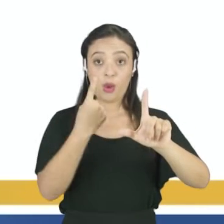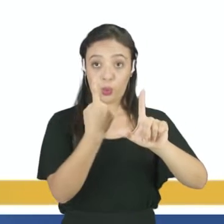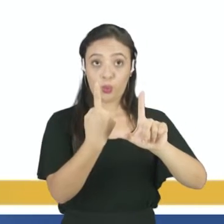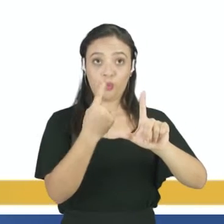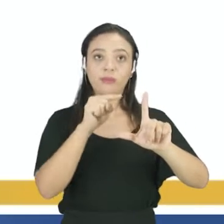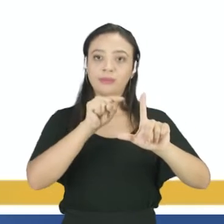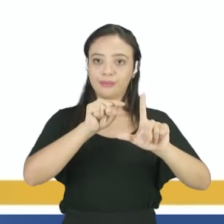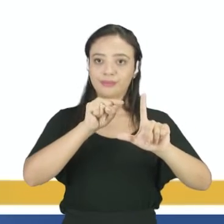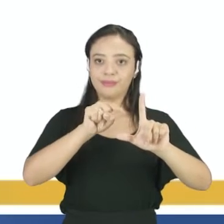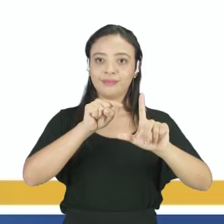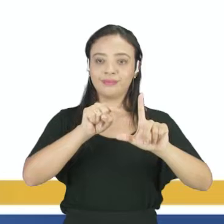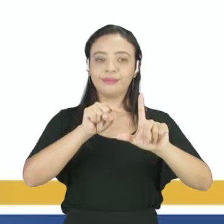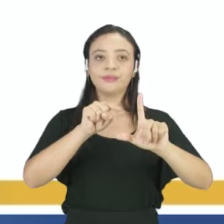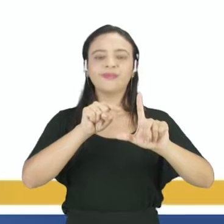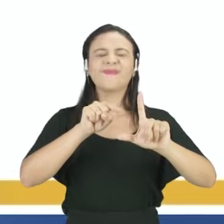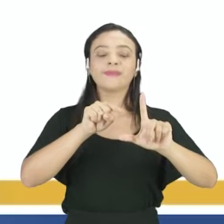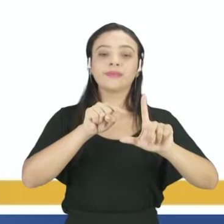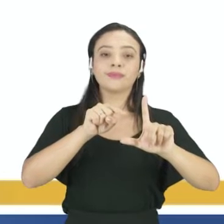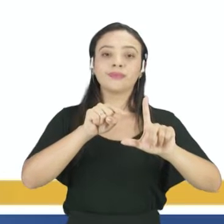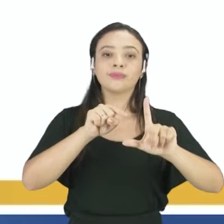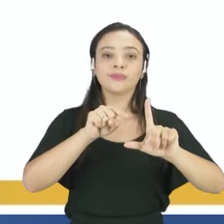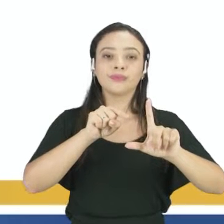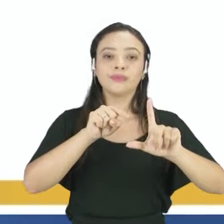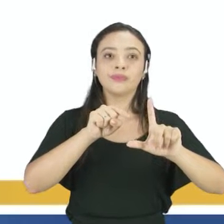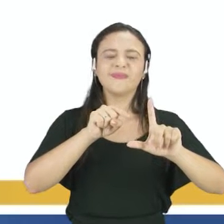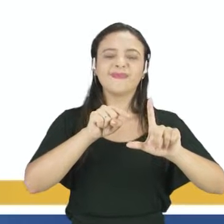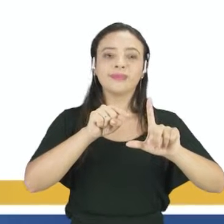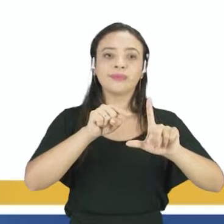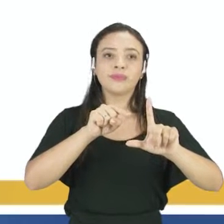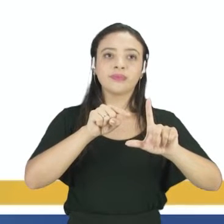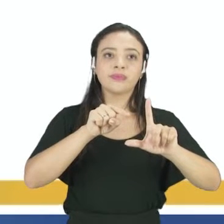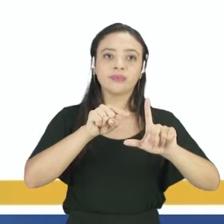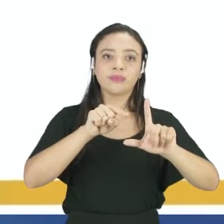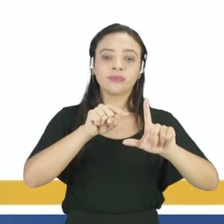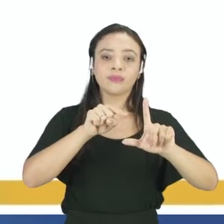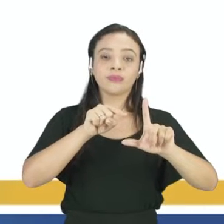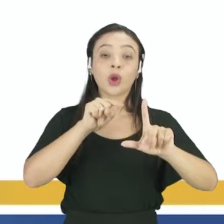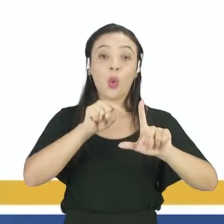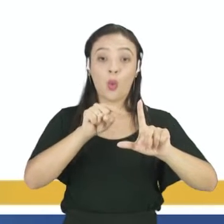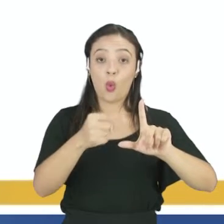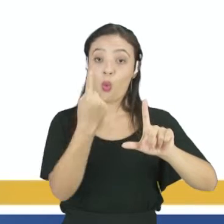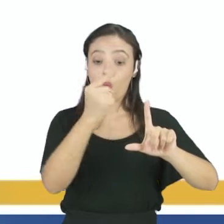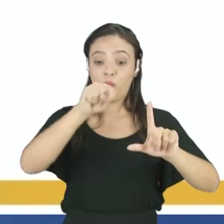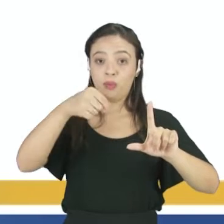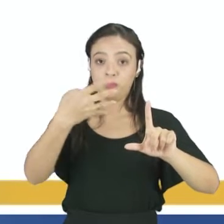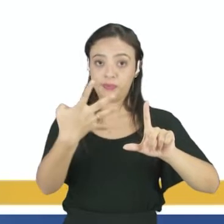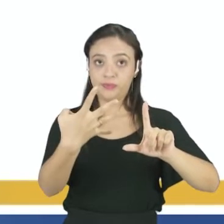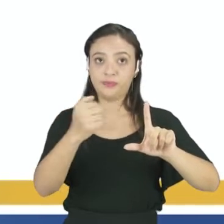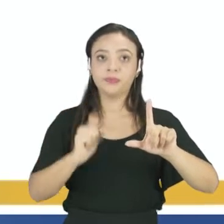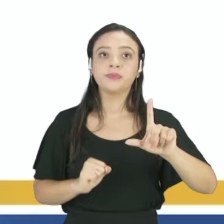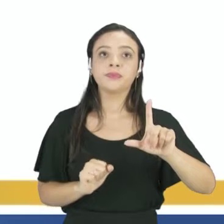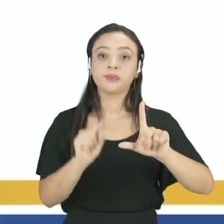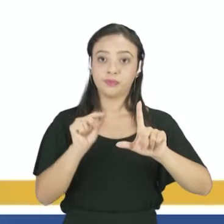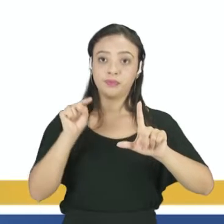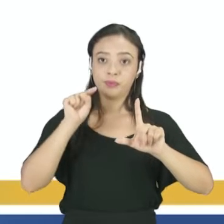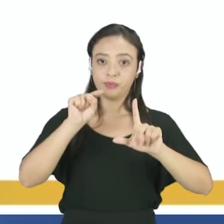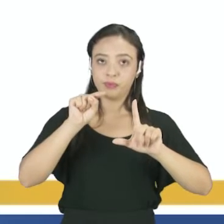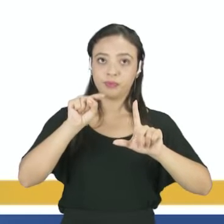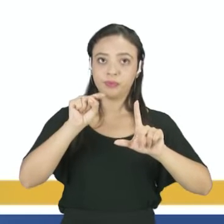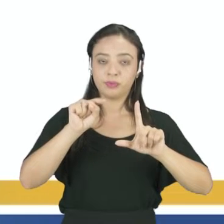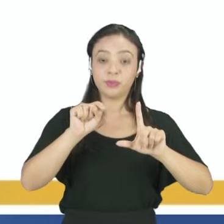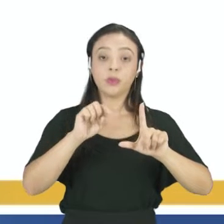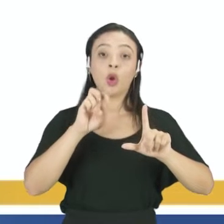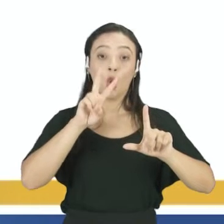1, que é o eixo das abscissas, esse ponto aqui é o ponto 1 e 4. Esse ponto aqui, gente, é o